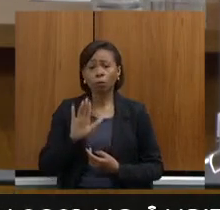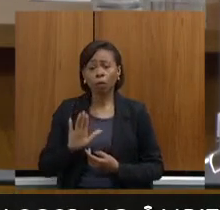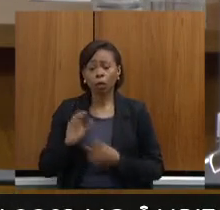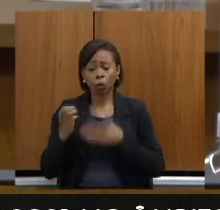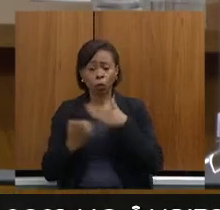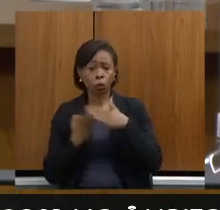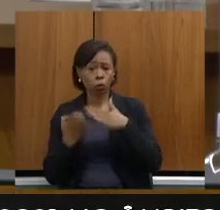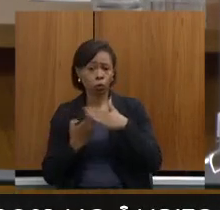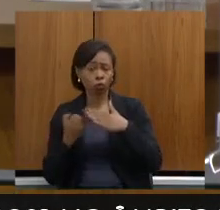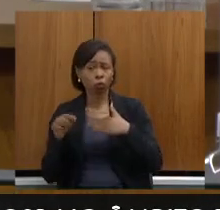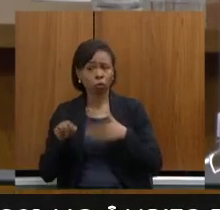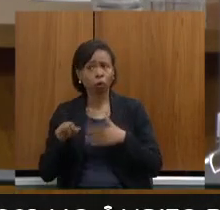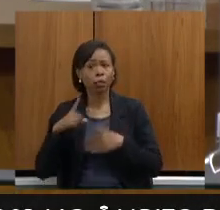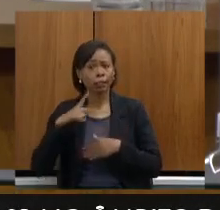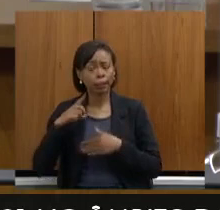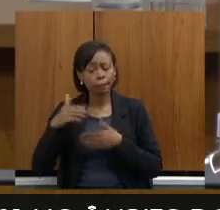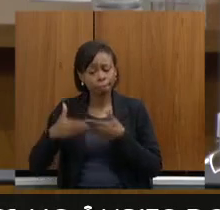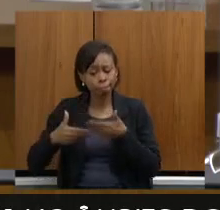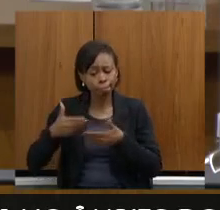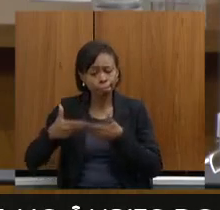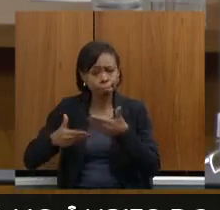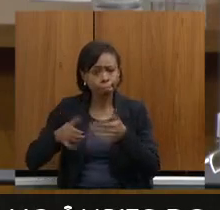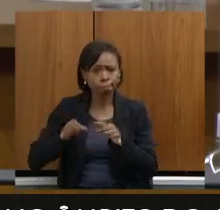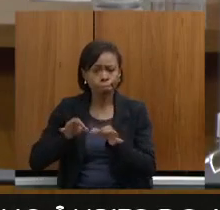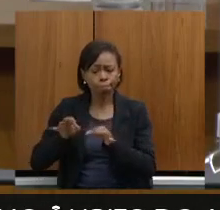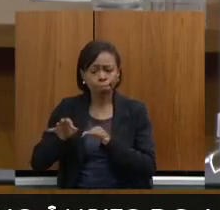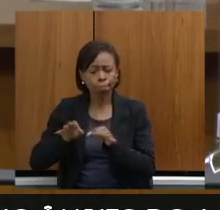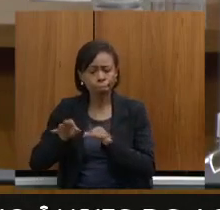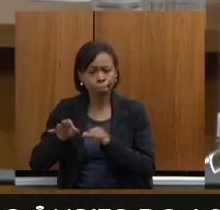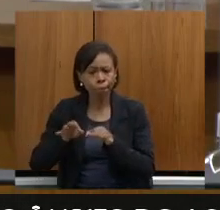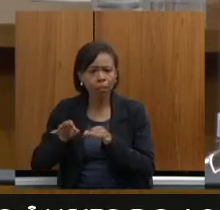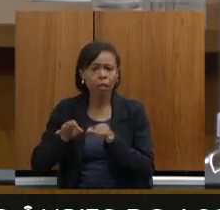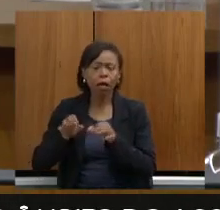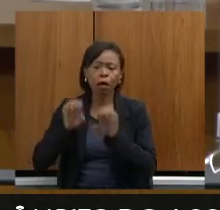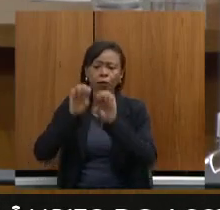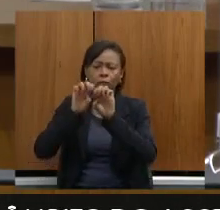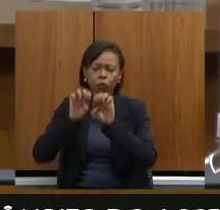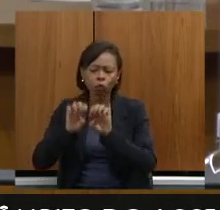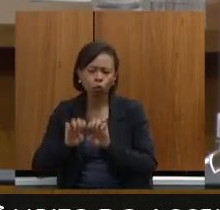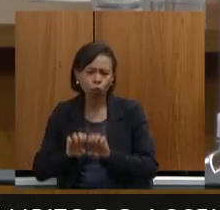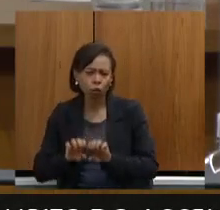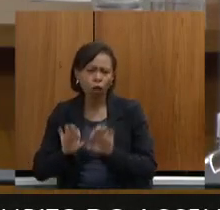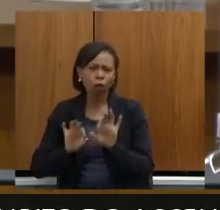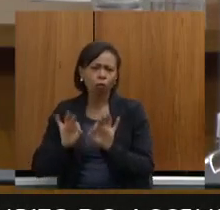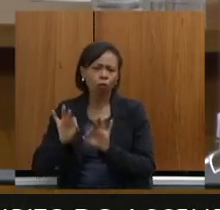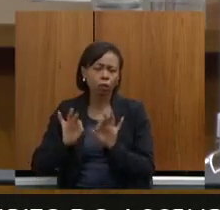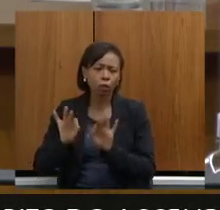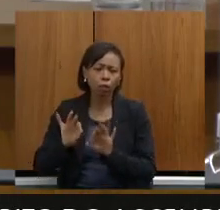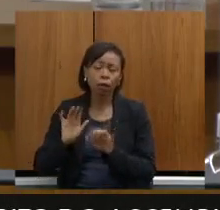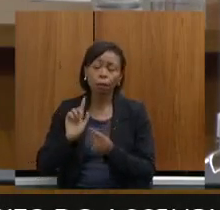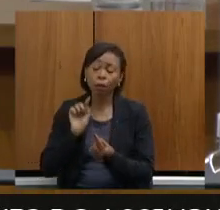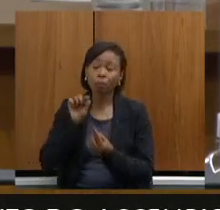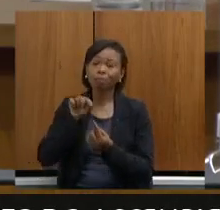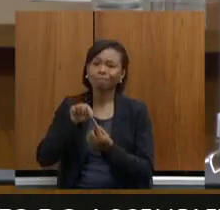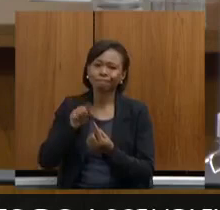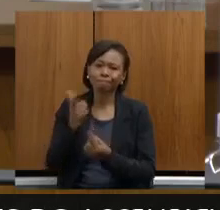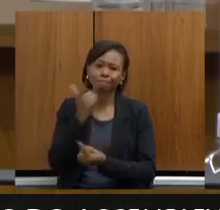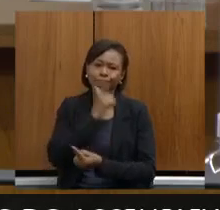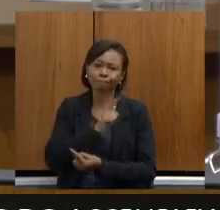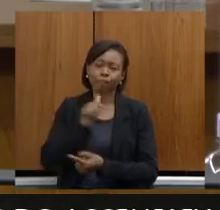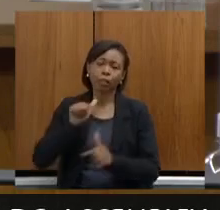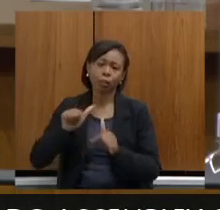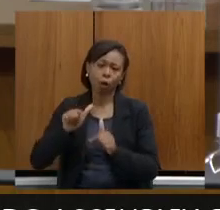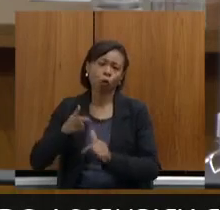fiz eu tenho seu processo de organização e de estruturação para que possa atingir essas metas e esse trabalho